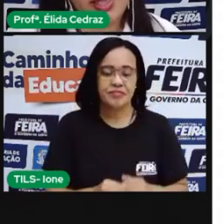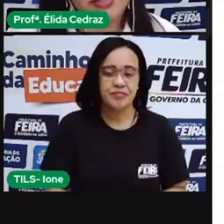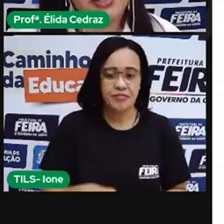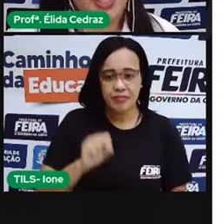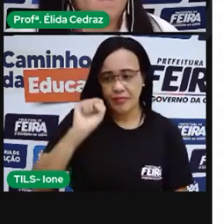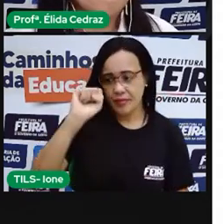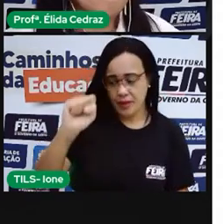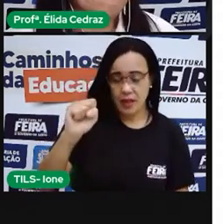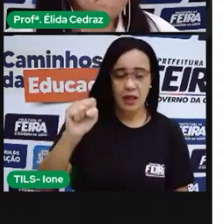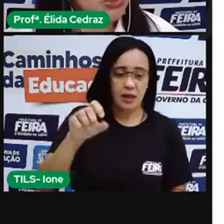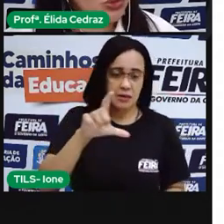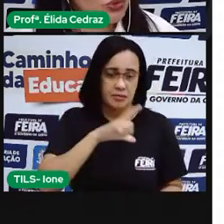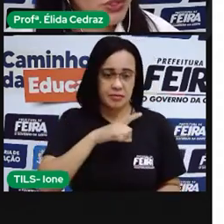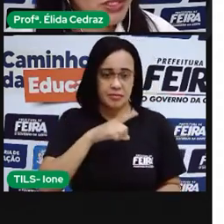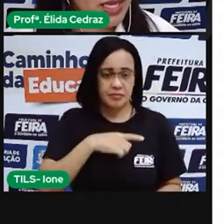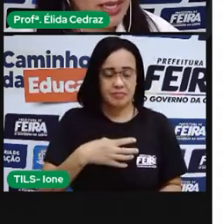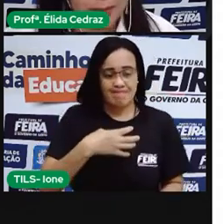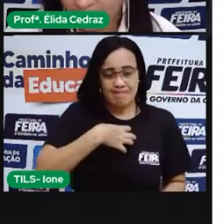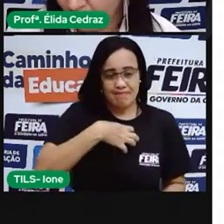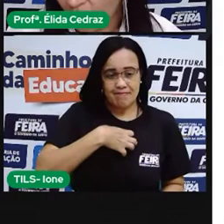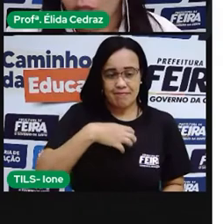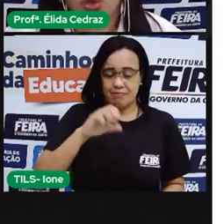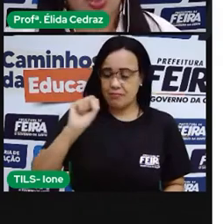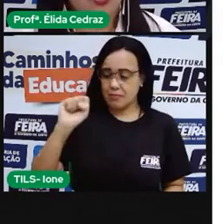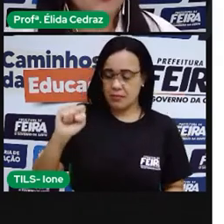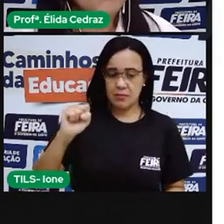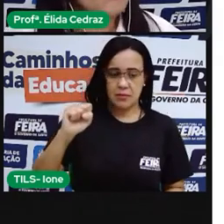de S. Bolsa,